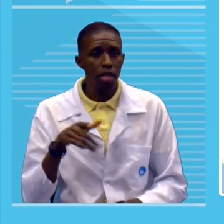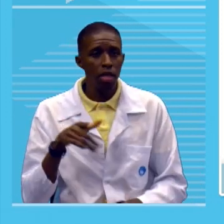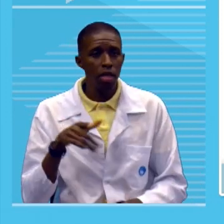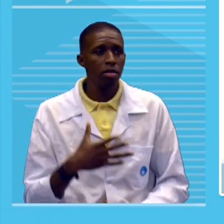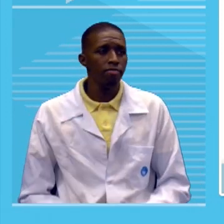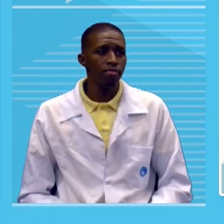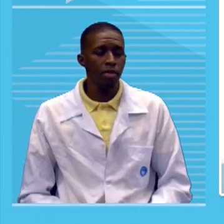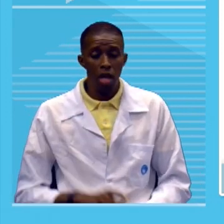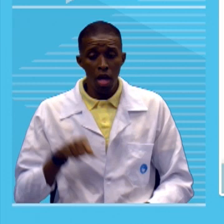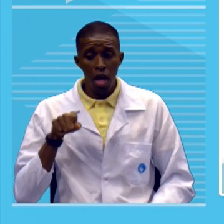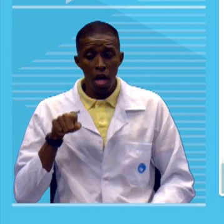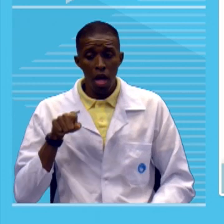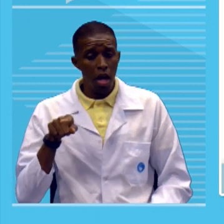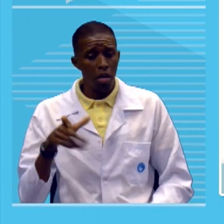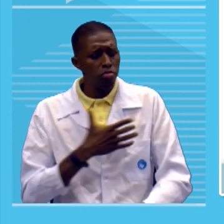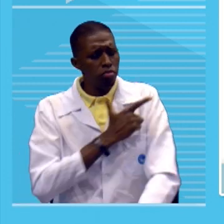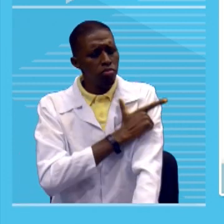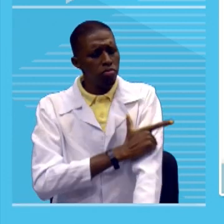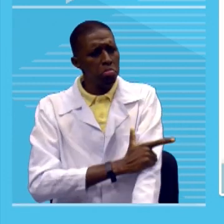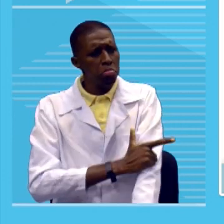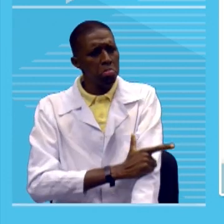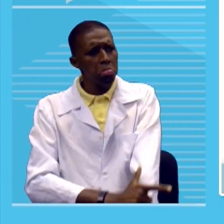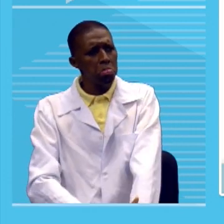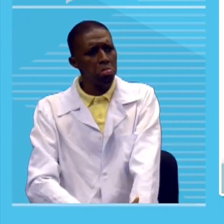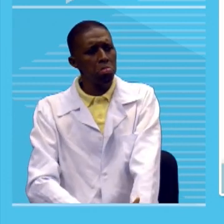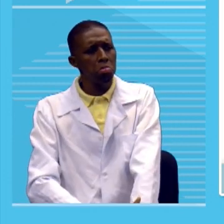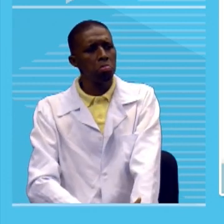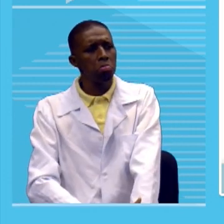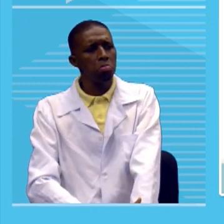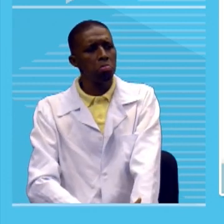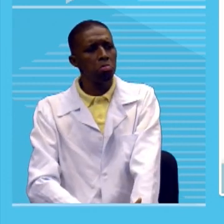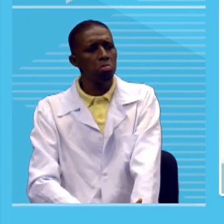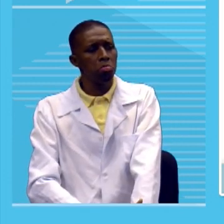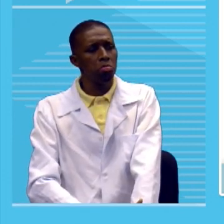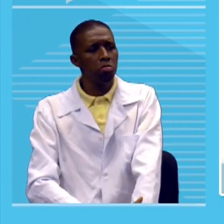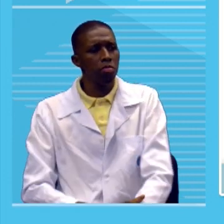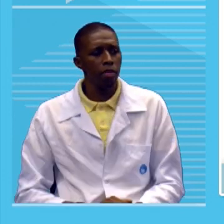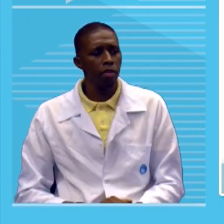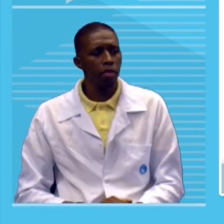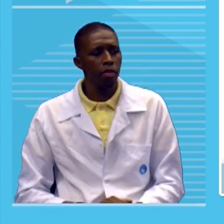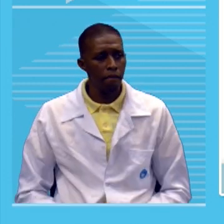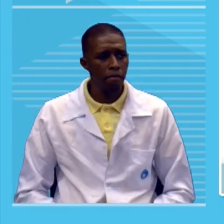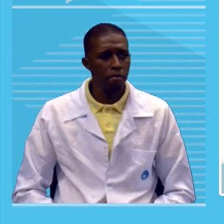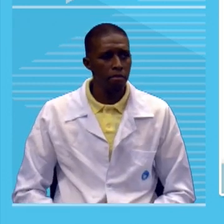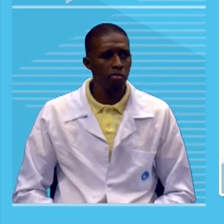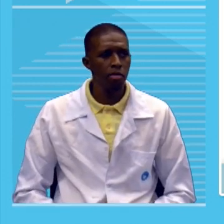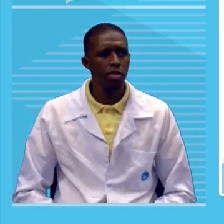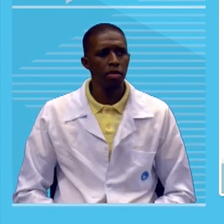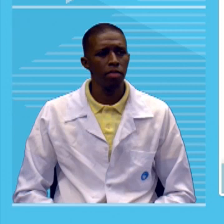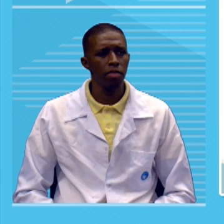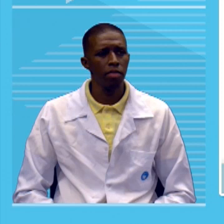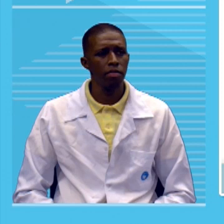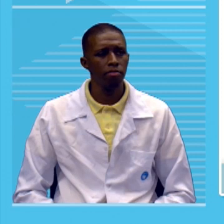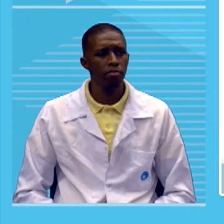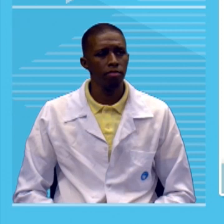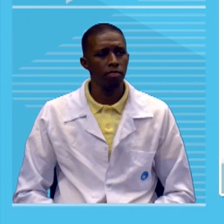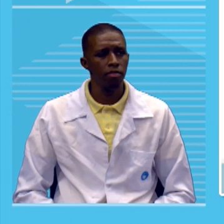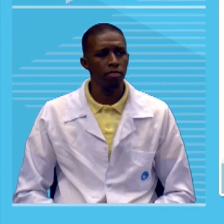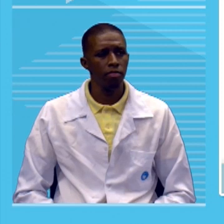e aqui tem um ponto? Estão vendo? Eu, gentilmente, aceno para